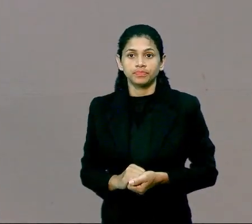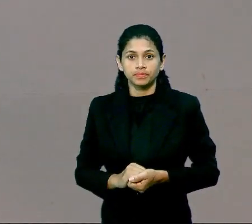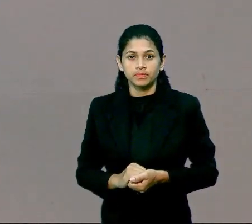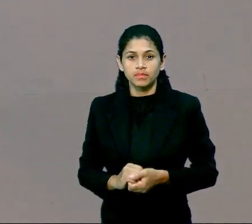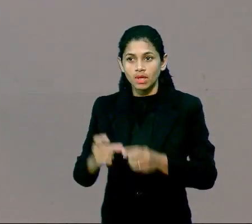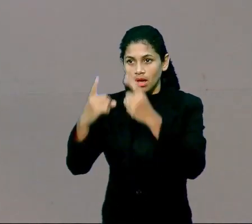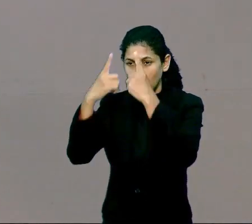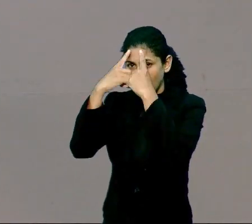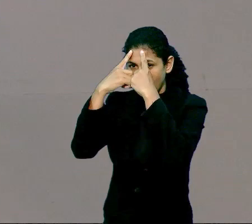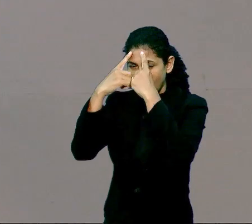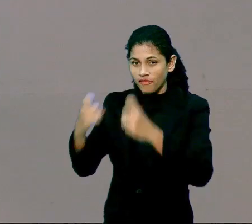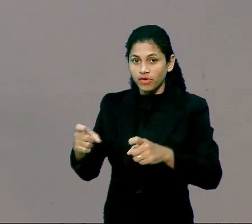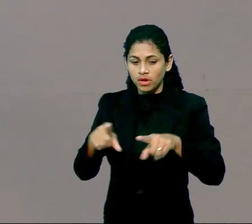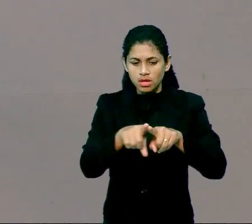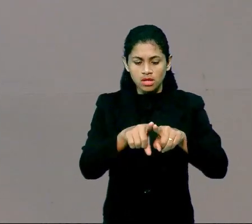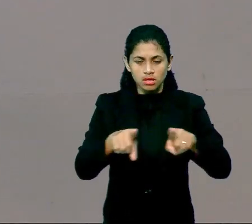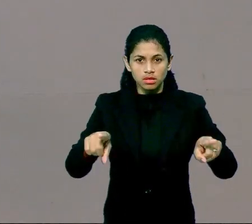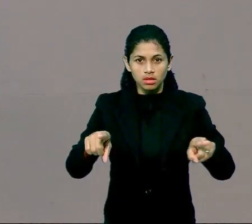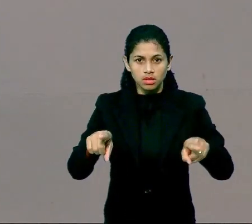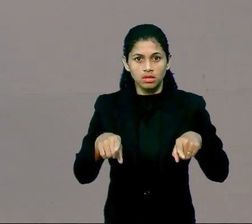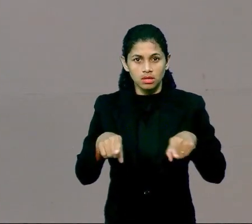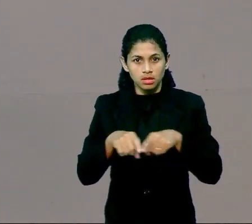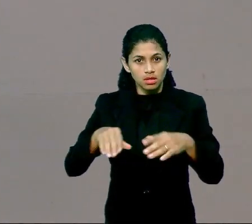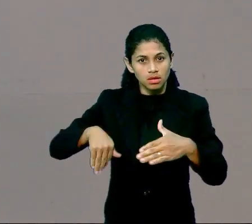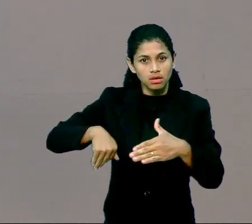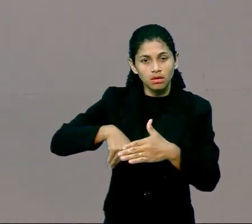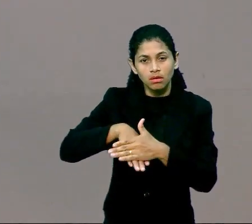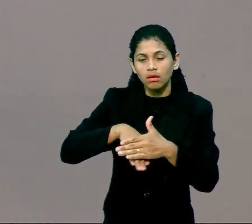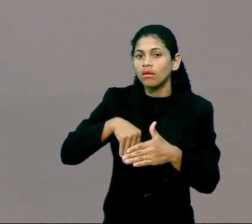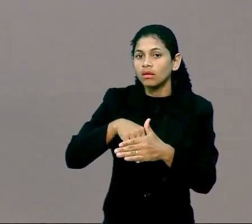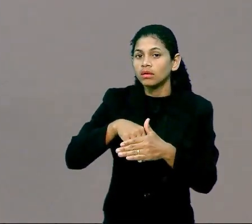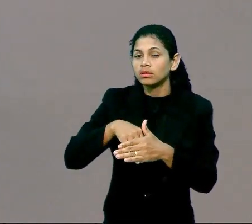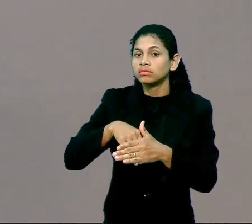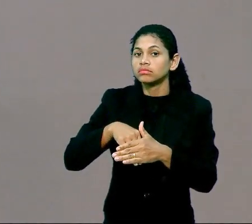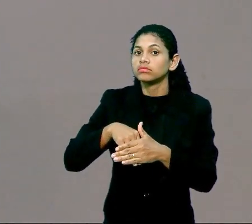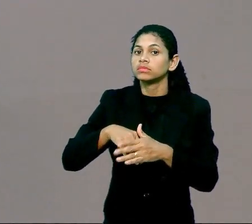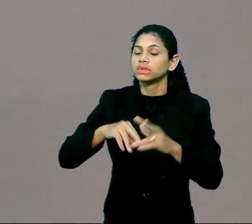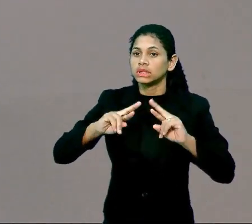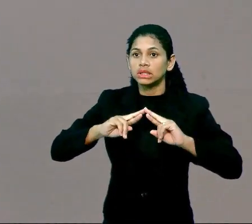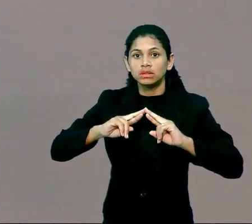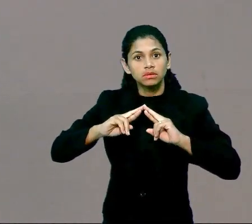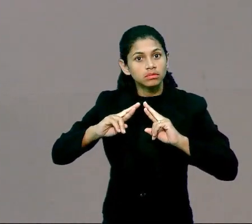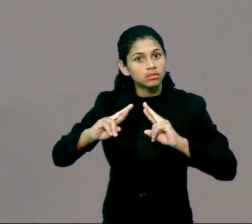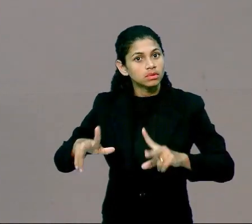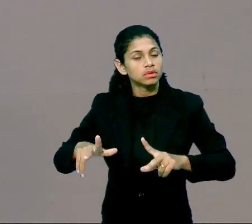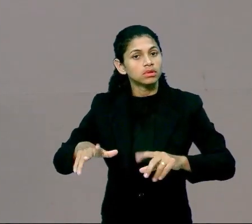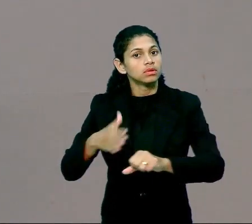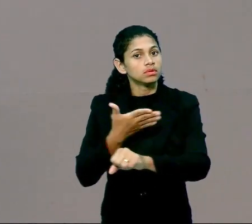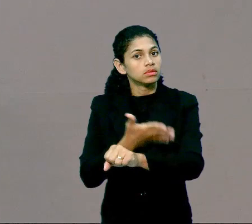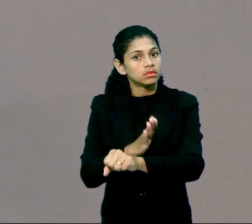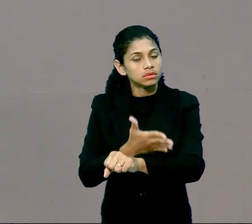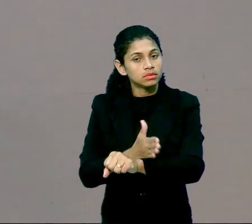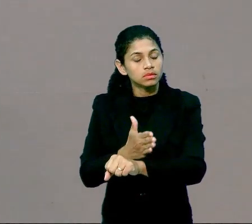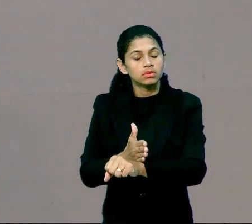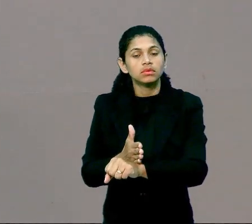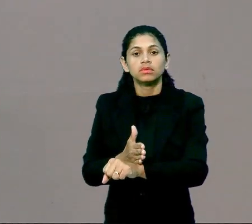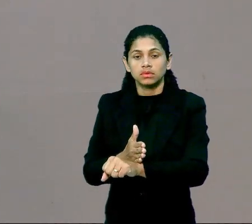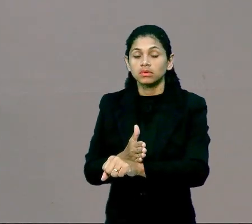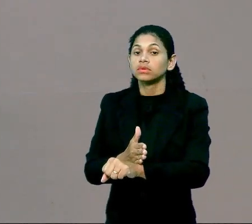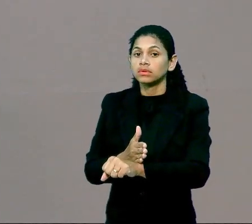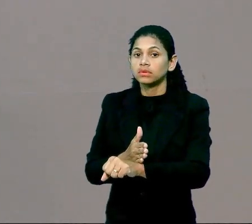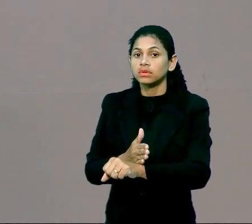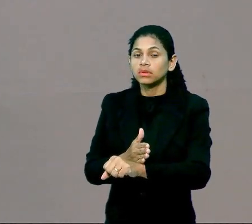nos estádios, é um fato que, tipo, se desassocia da prática de luta. Na luta se aprende respeito, se